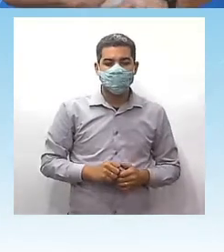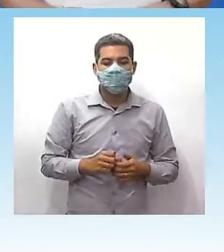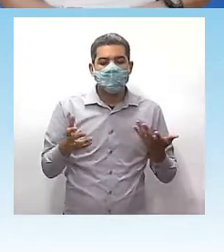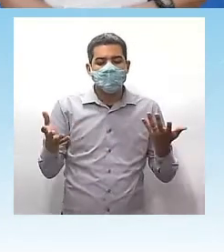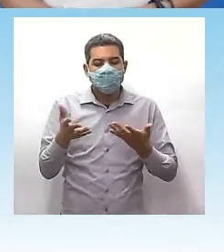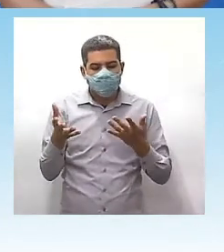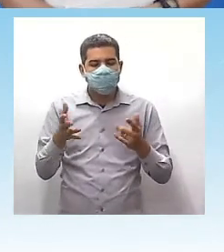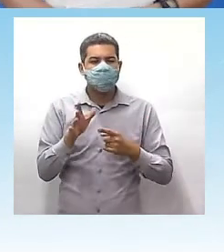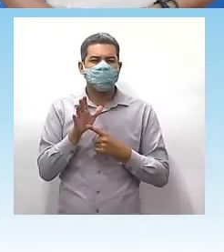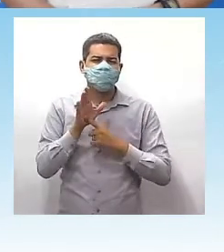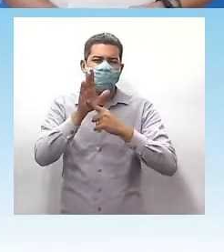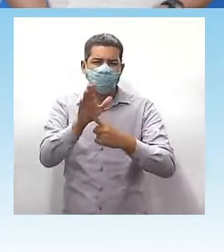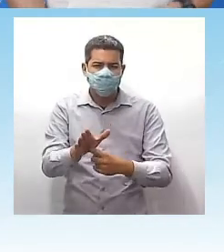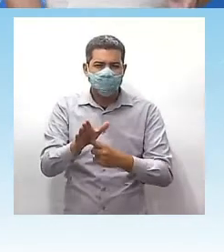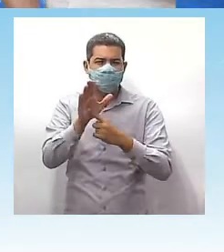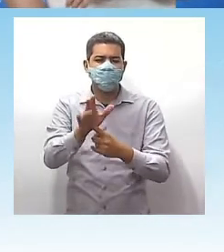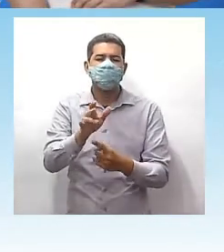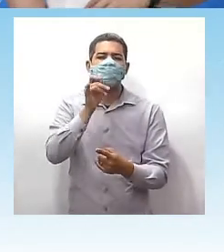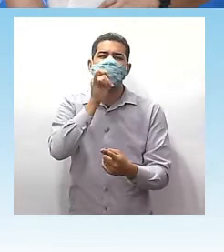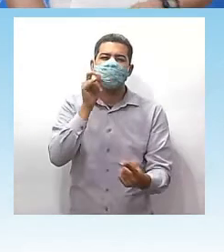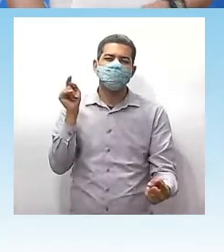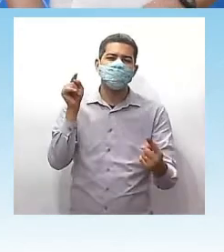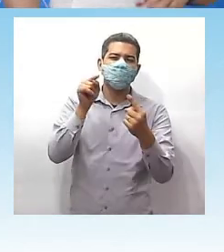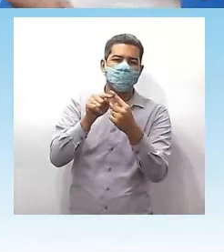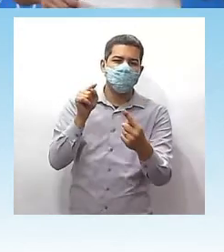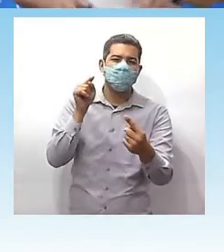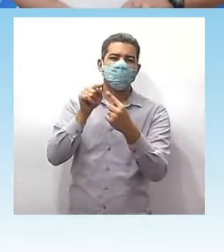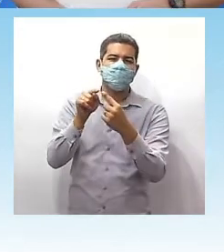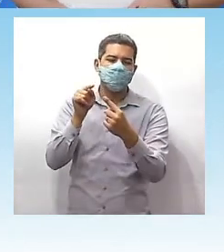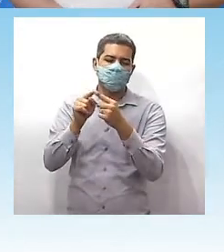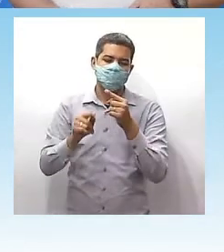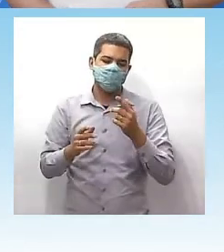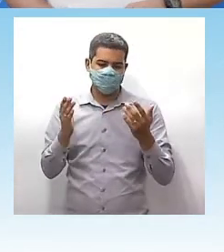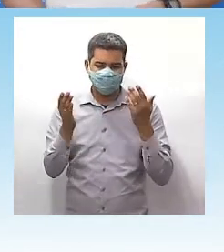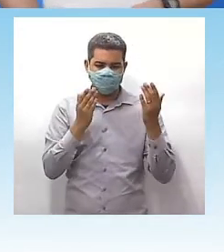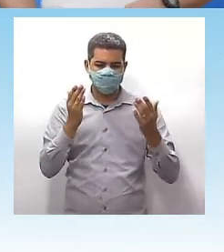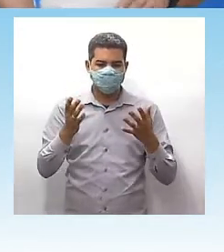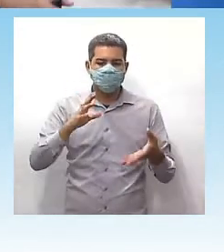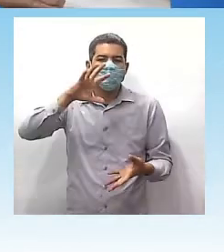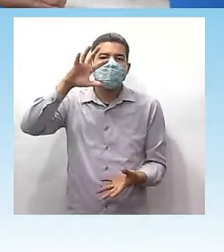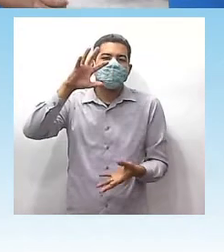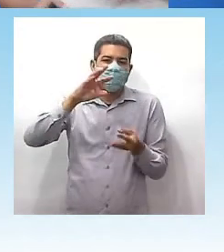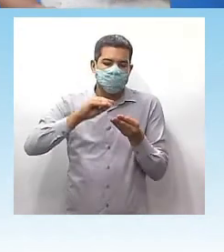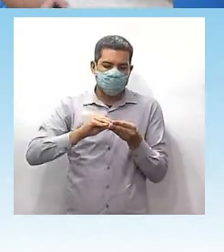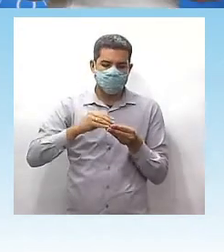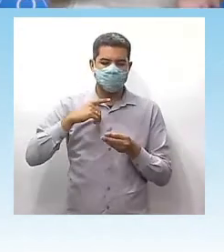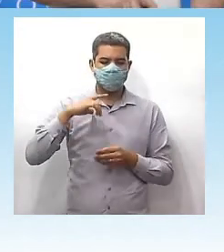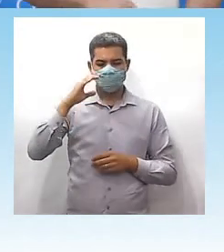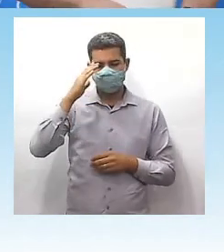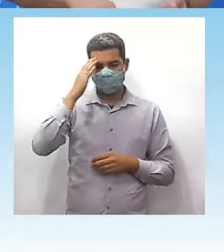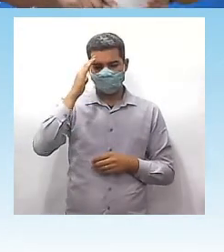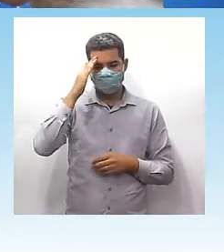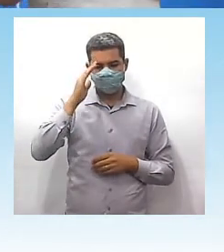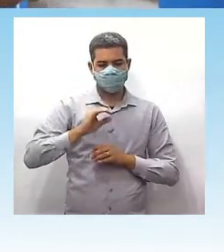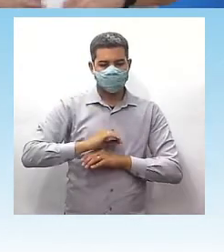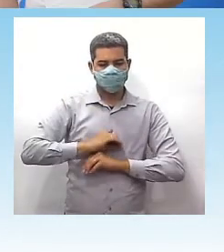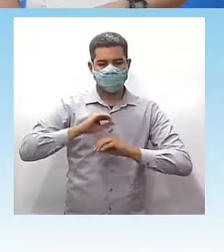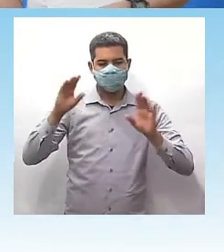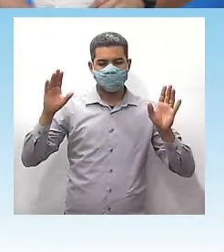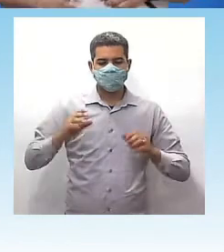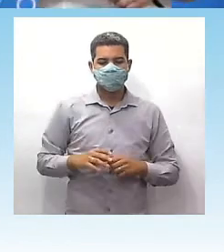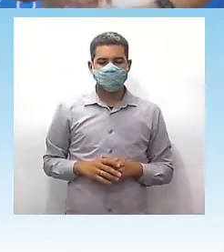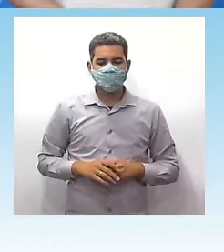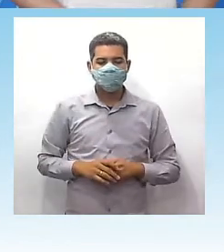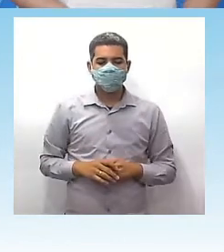monte de exemplos para vocês, tá bom? Vem comigo, ó. No resumão agora, você vai entender vantagens e